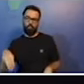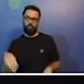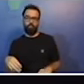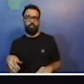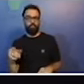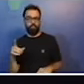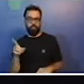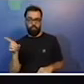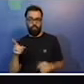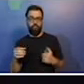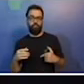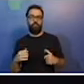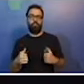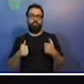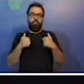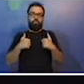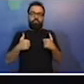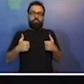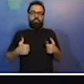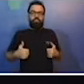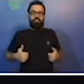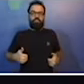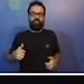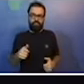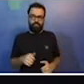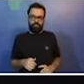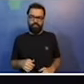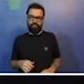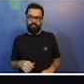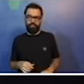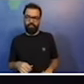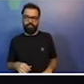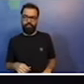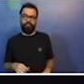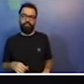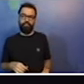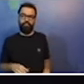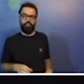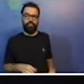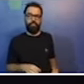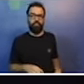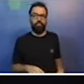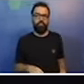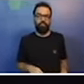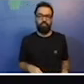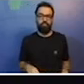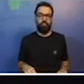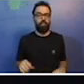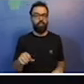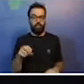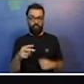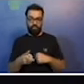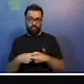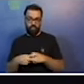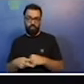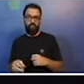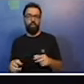está concordando com o sujeito, os filhos bem-sucedidos, plural.